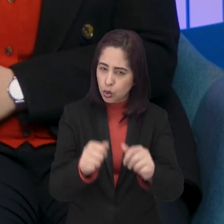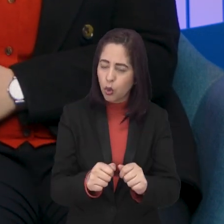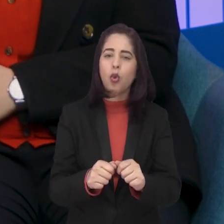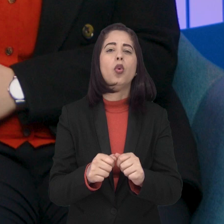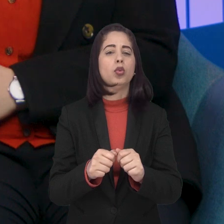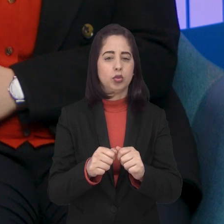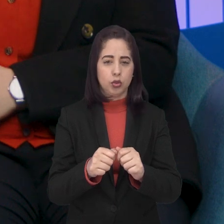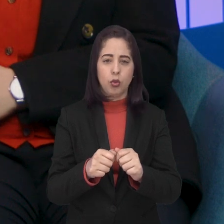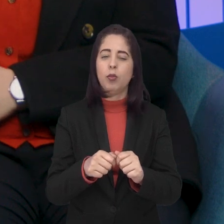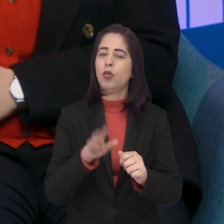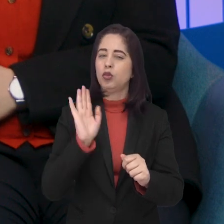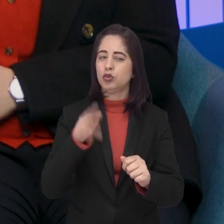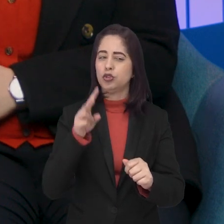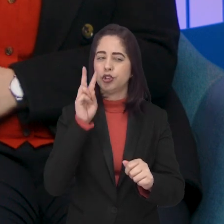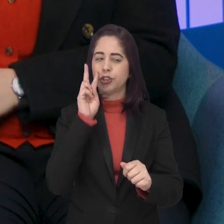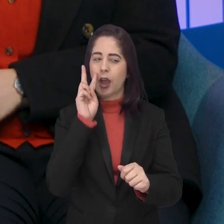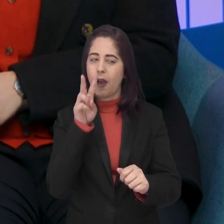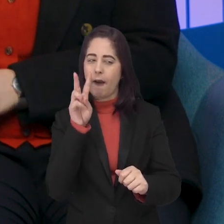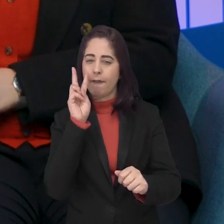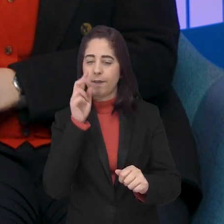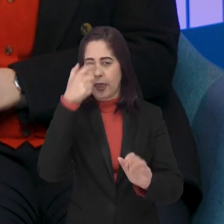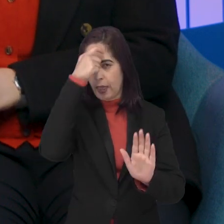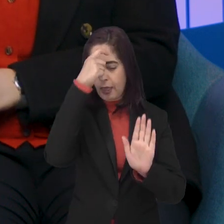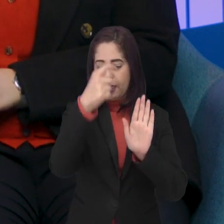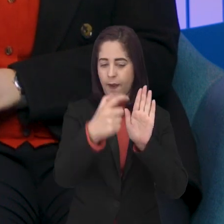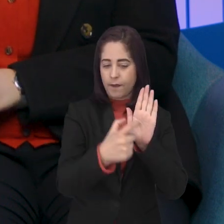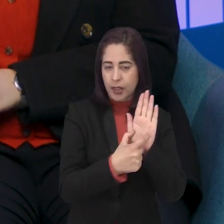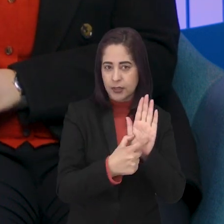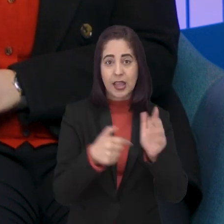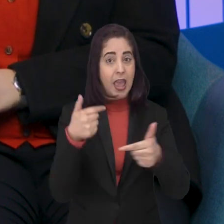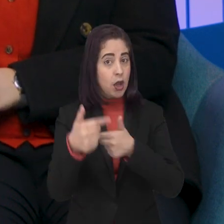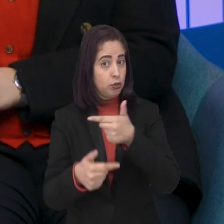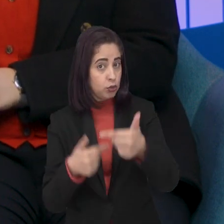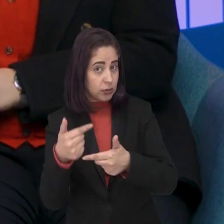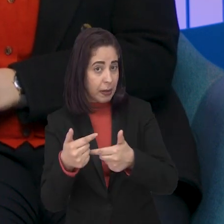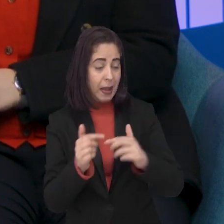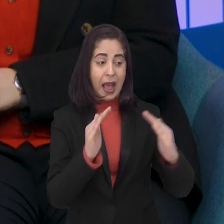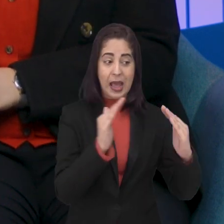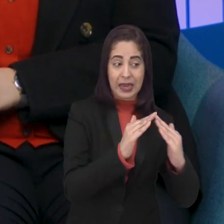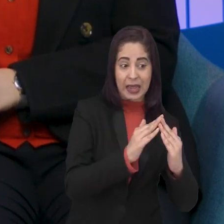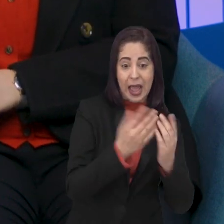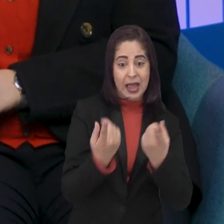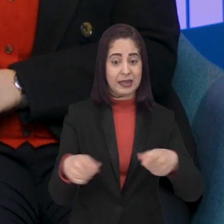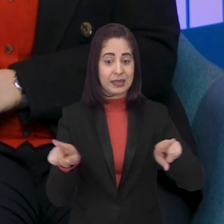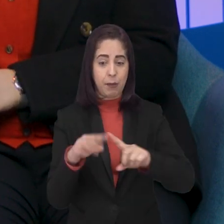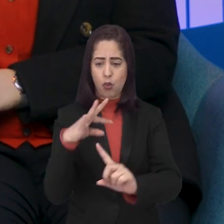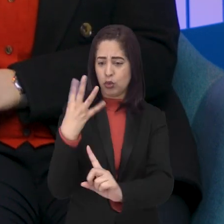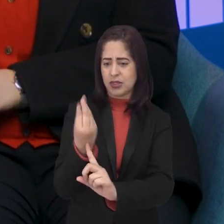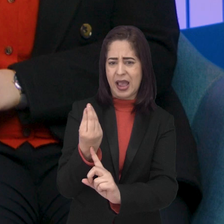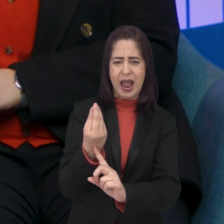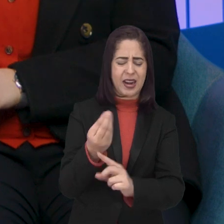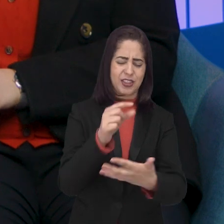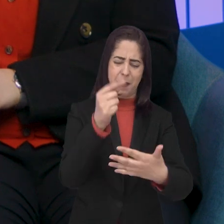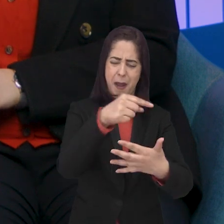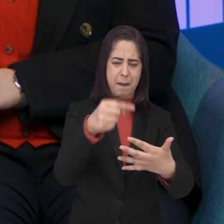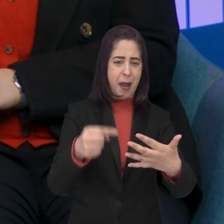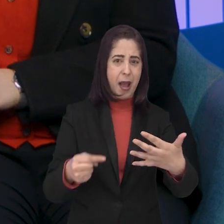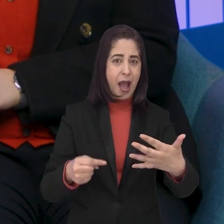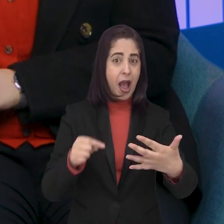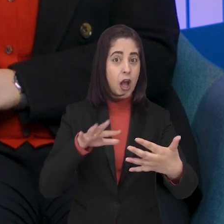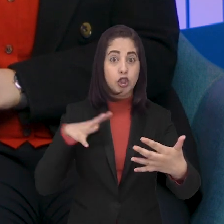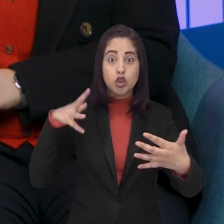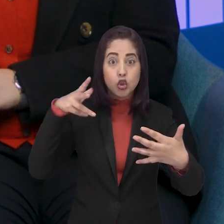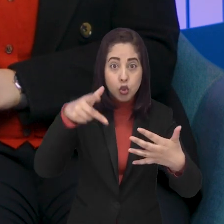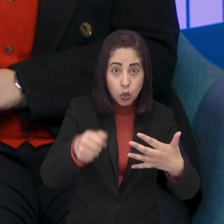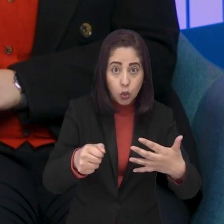mudanças proporcionadas pelas inteligências artificiais. Pode ser no trabalho, em casa, na música, na arte, enfim, todas as áreas